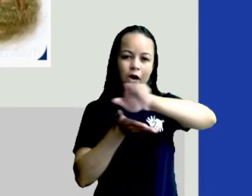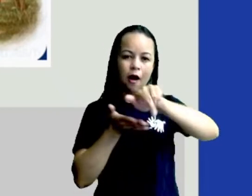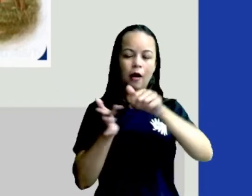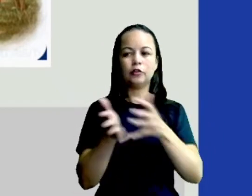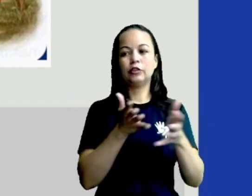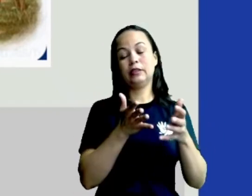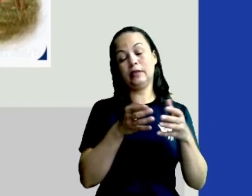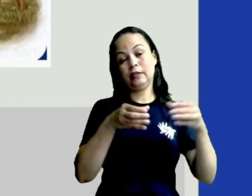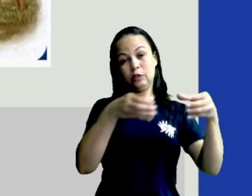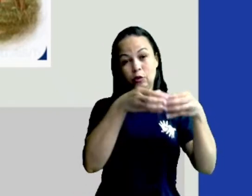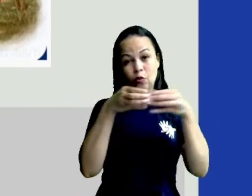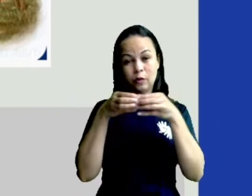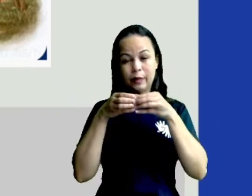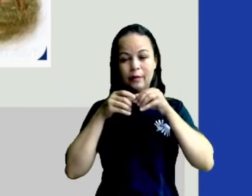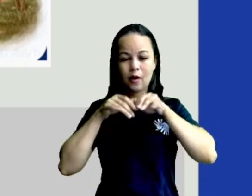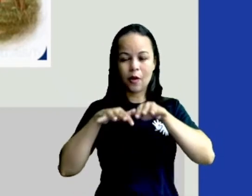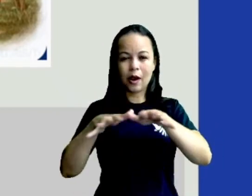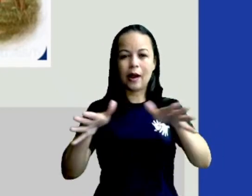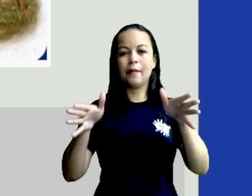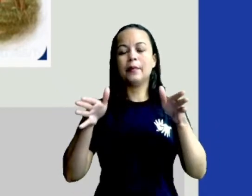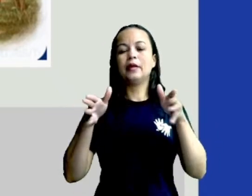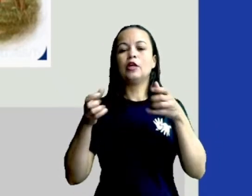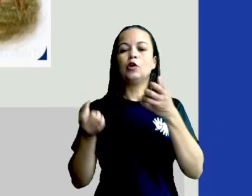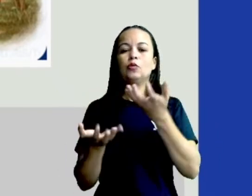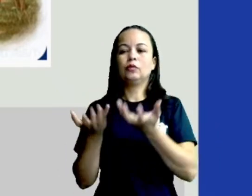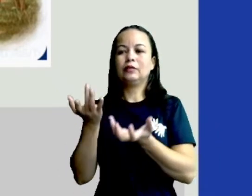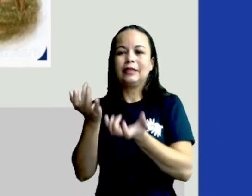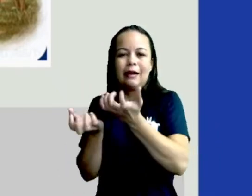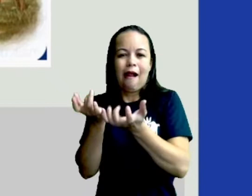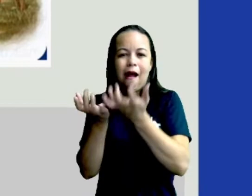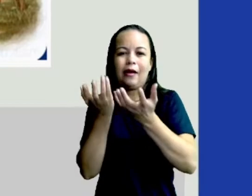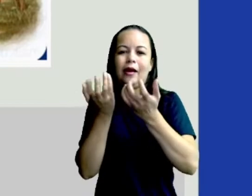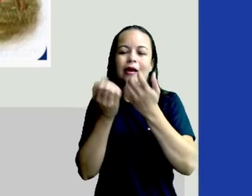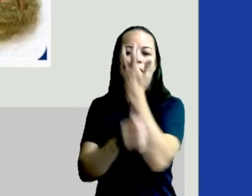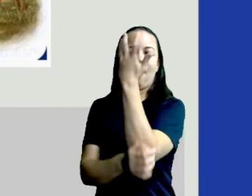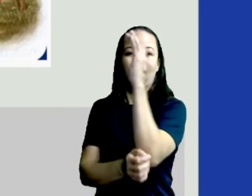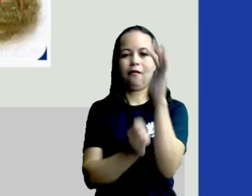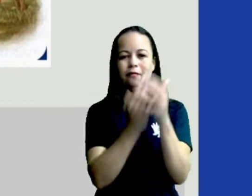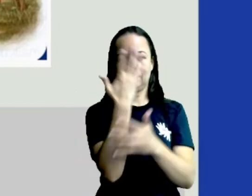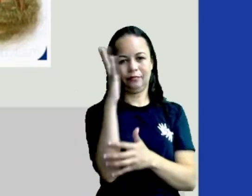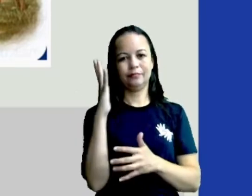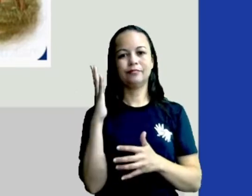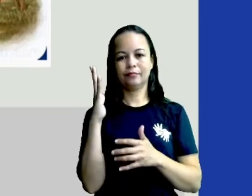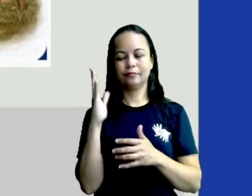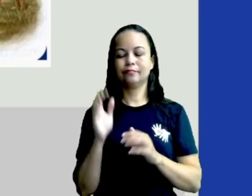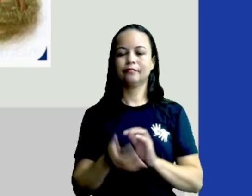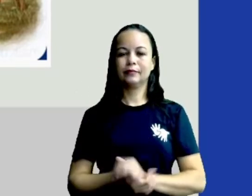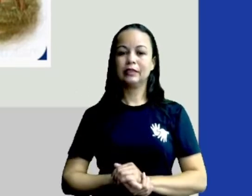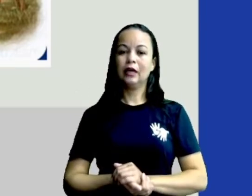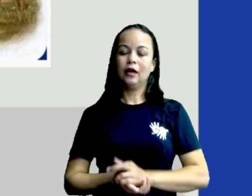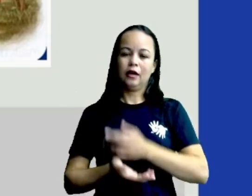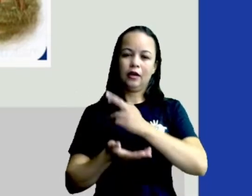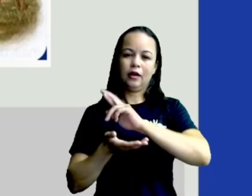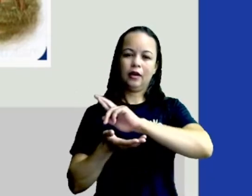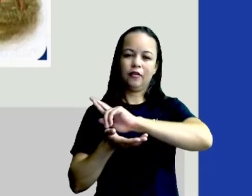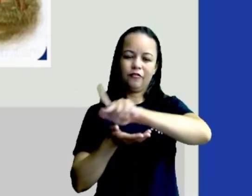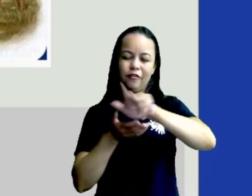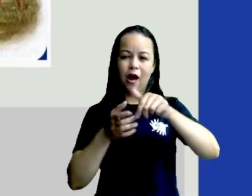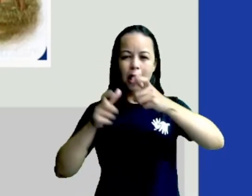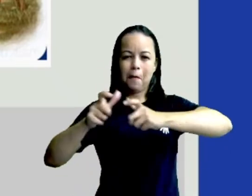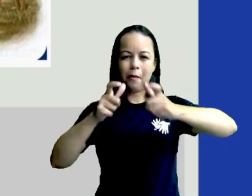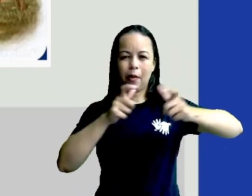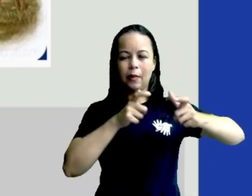bandeiras abriam caminhos e clareiras na mata. E em vários desses locais